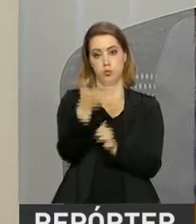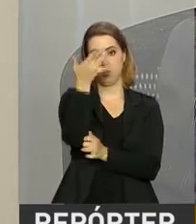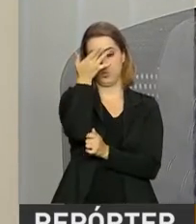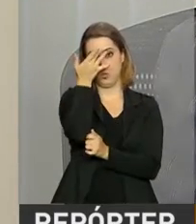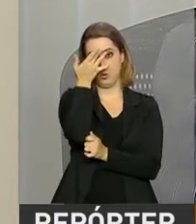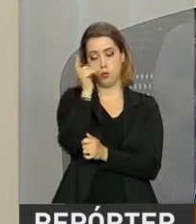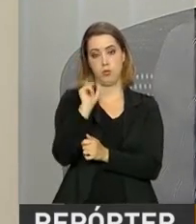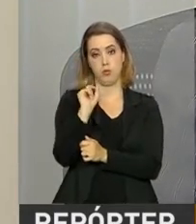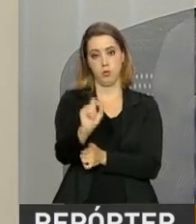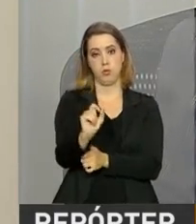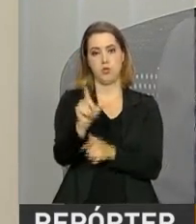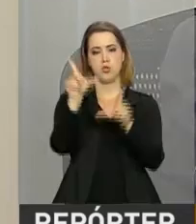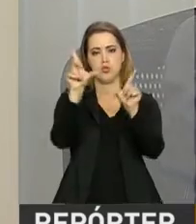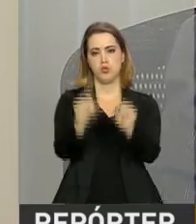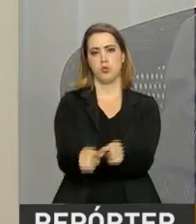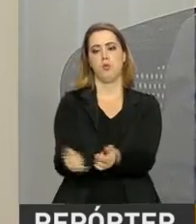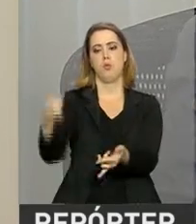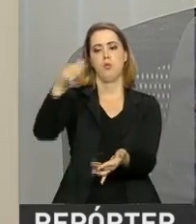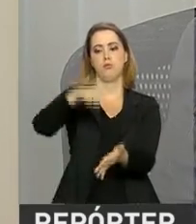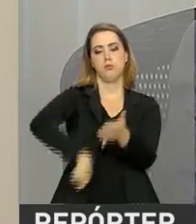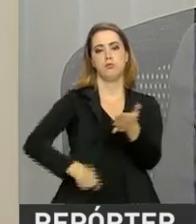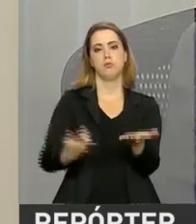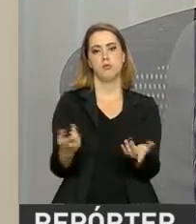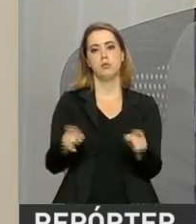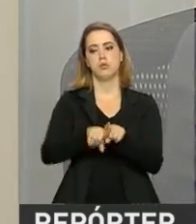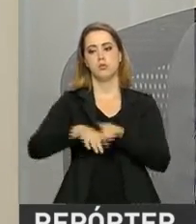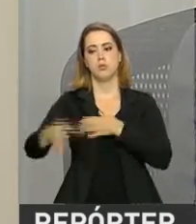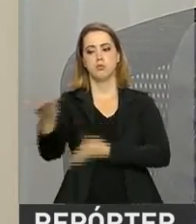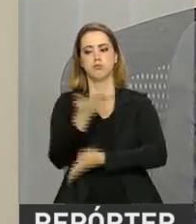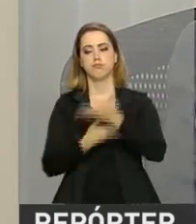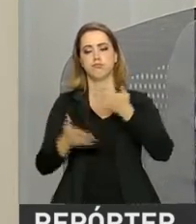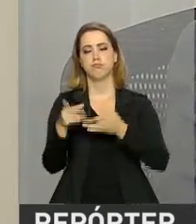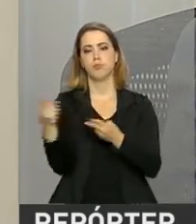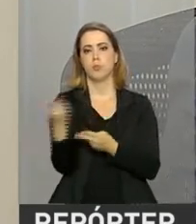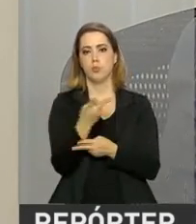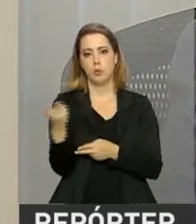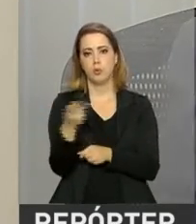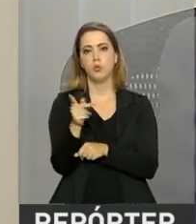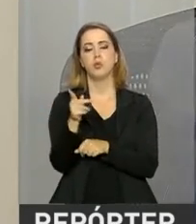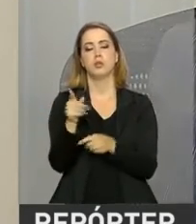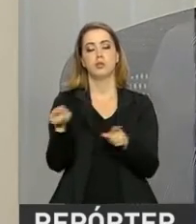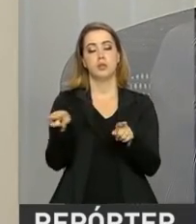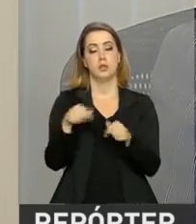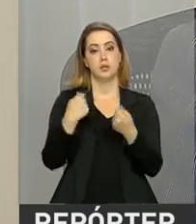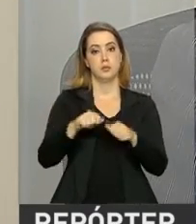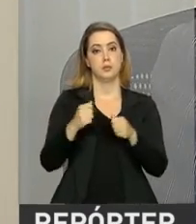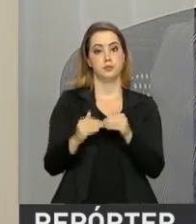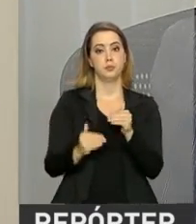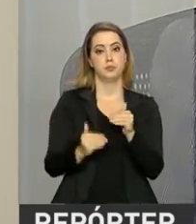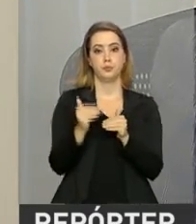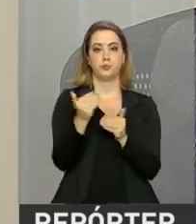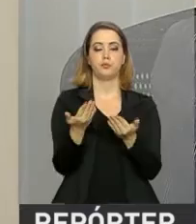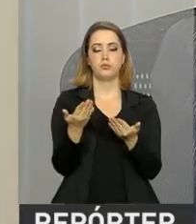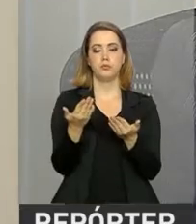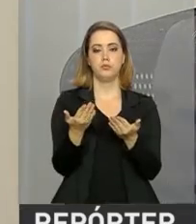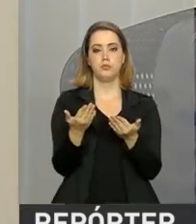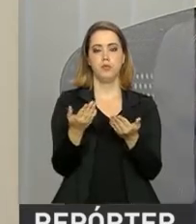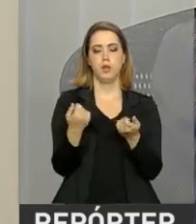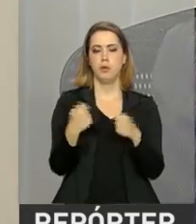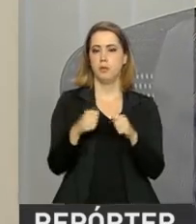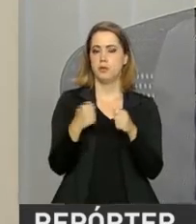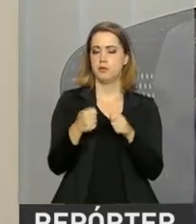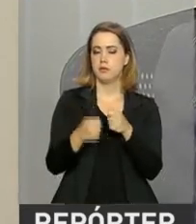preferências tarifárias e estamos negociando o aumento desse acordo entre mercosul e índia de preferências tarifárias à o